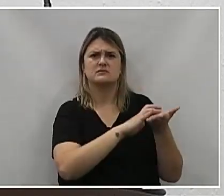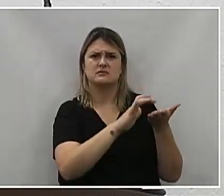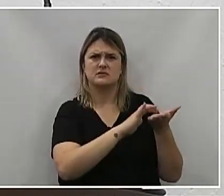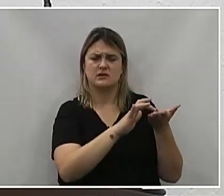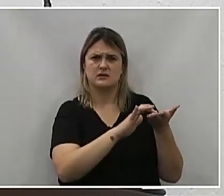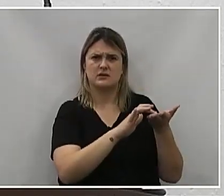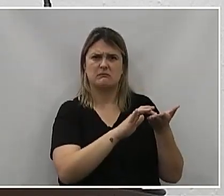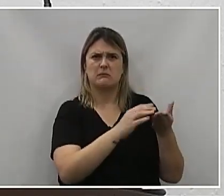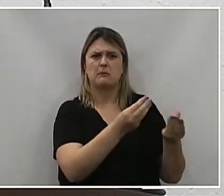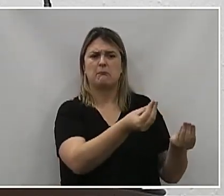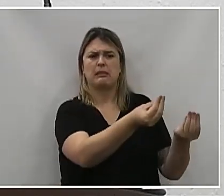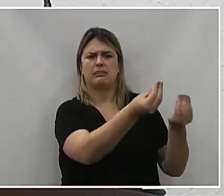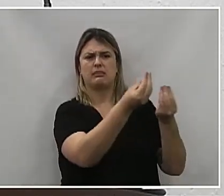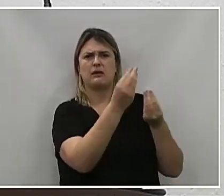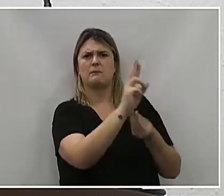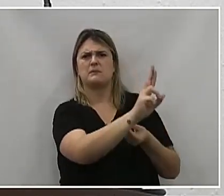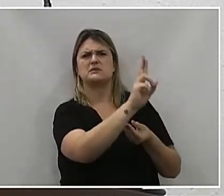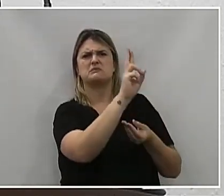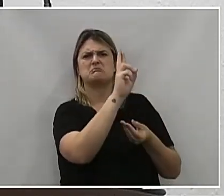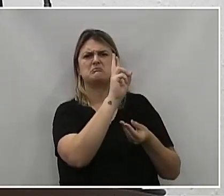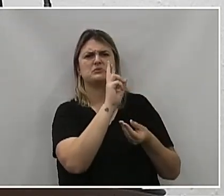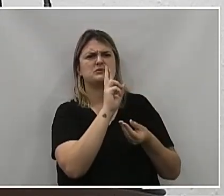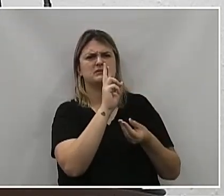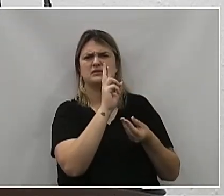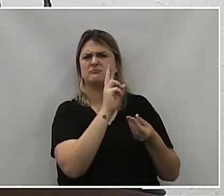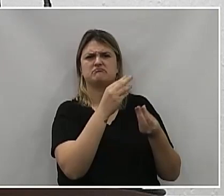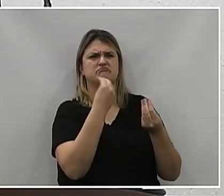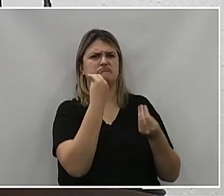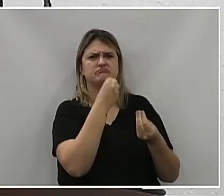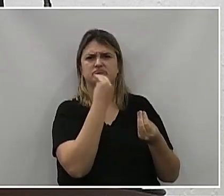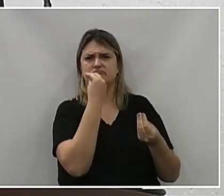Me mandaram uma resposta ridícula,